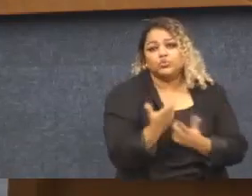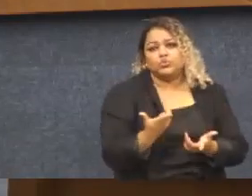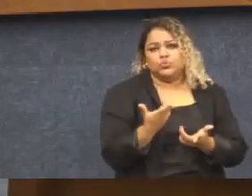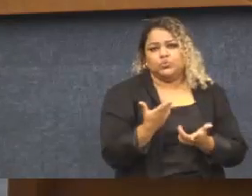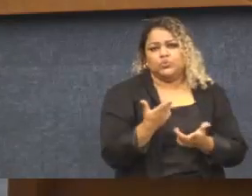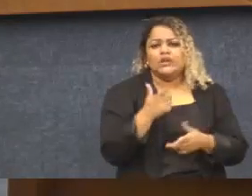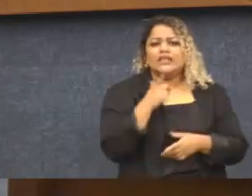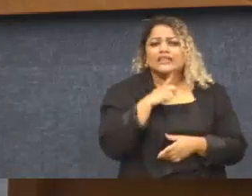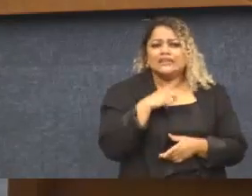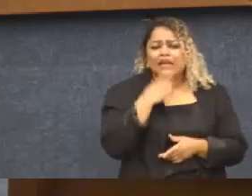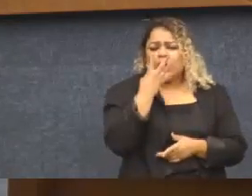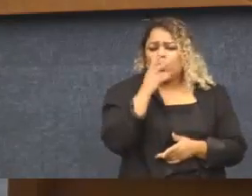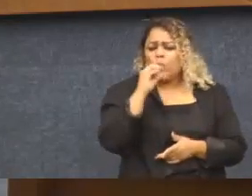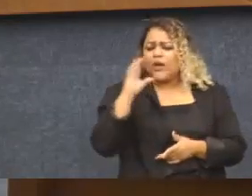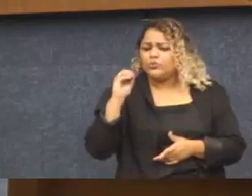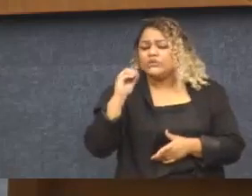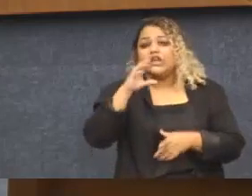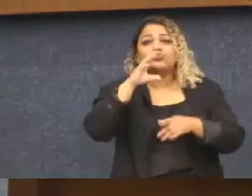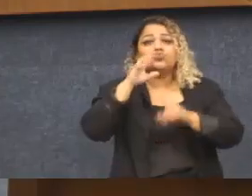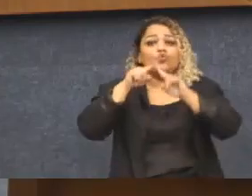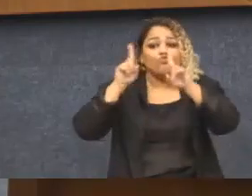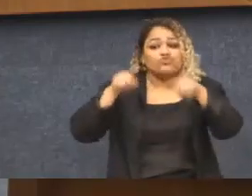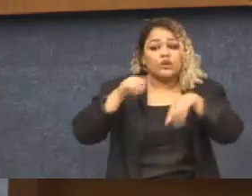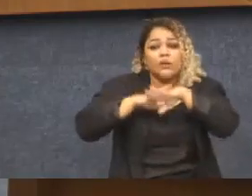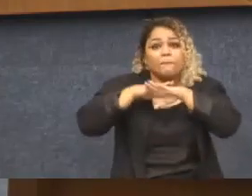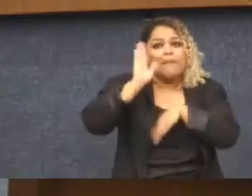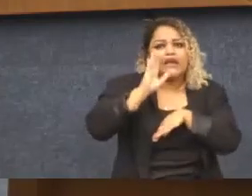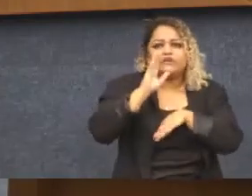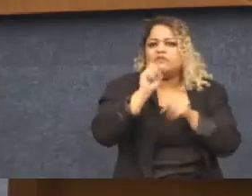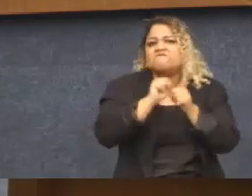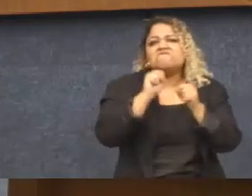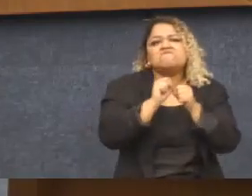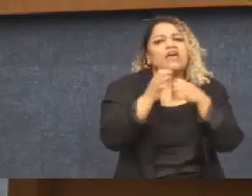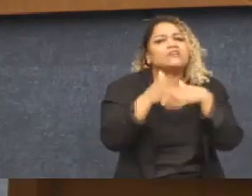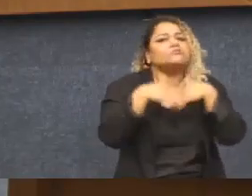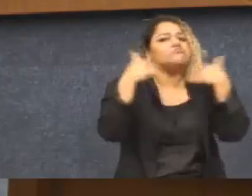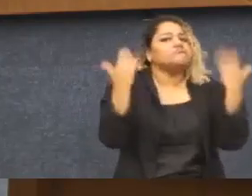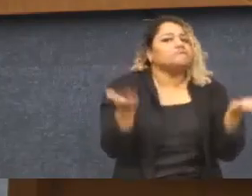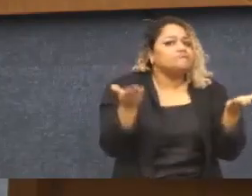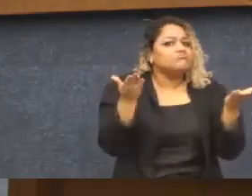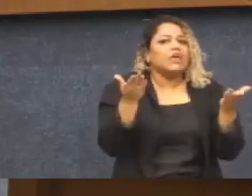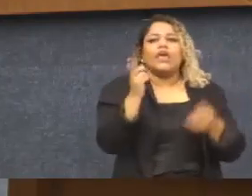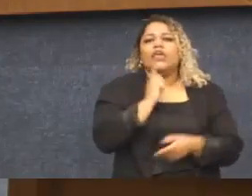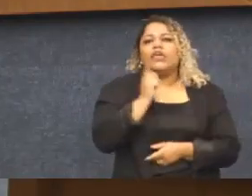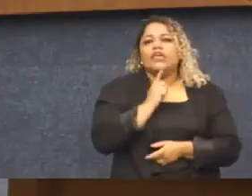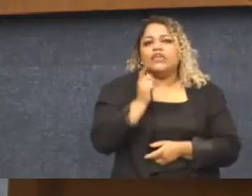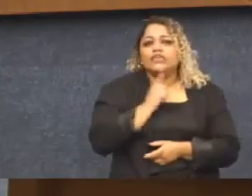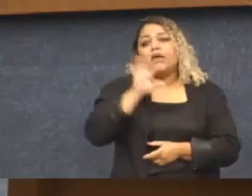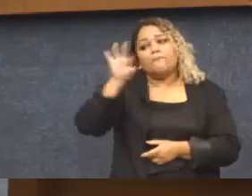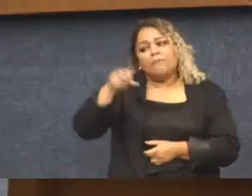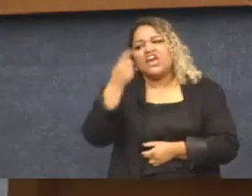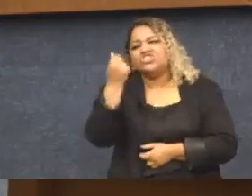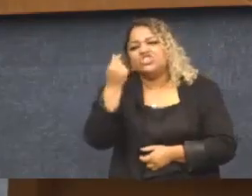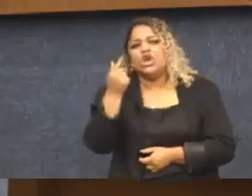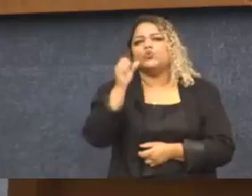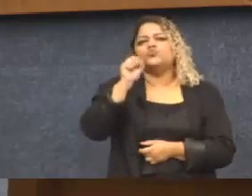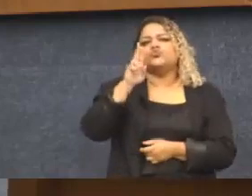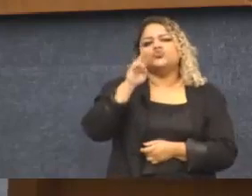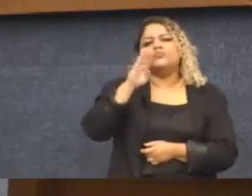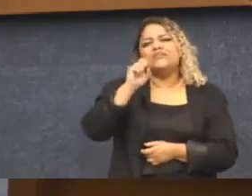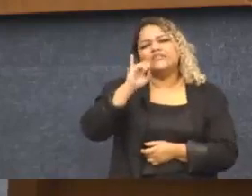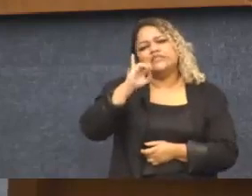400 funcionários, para fazer o quê? Só Deus sabe. Que pega dinheiro do subsídio e não tem que prestar contas, aí